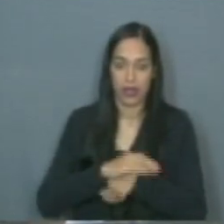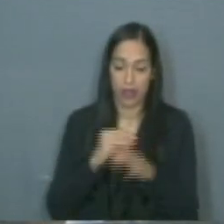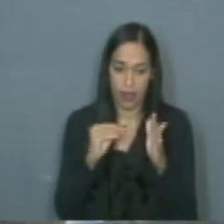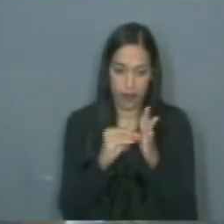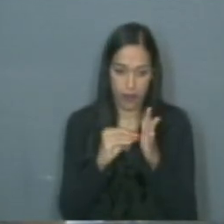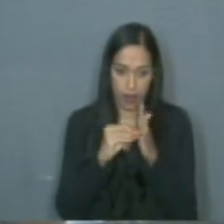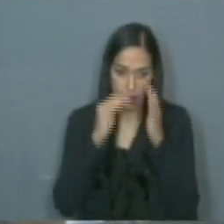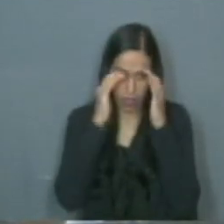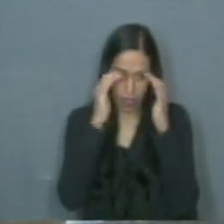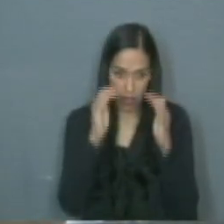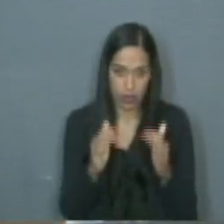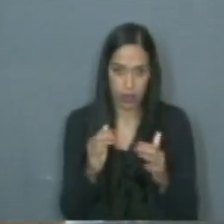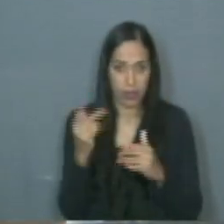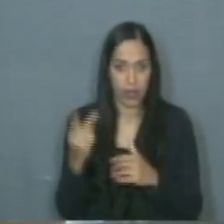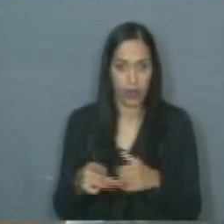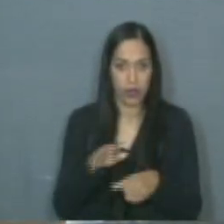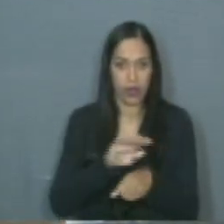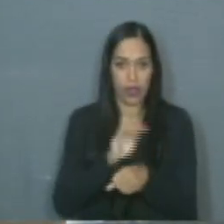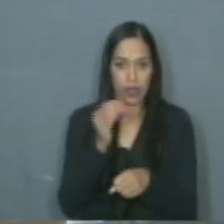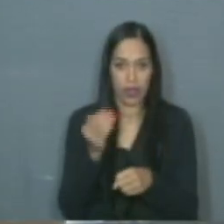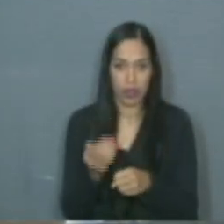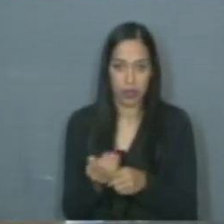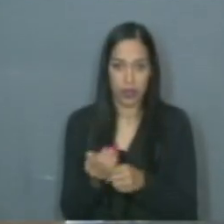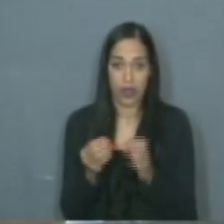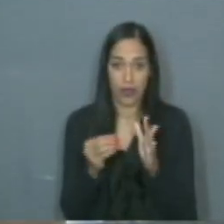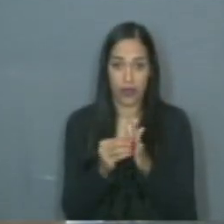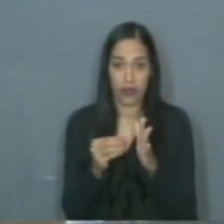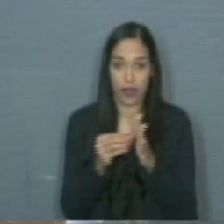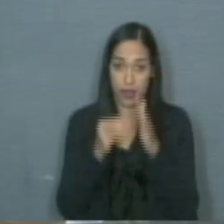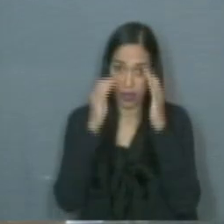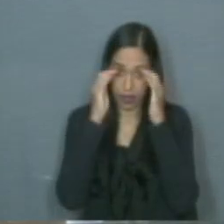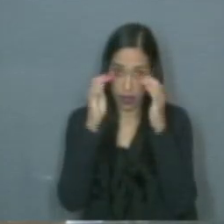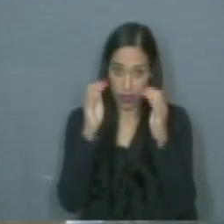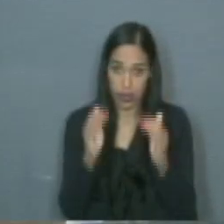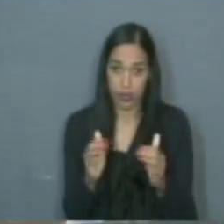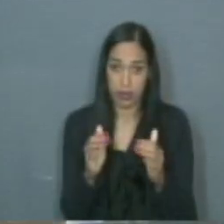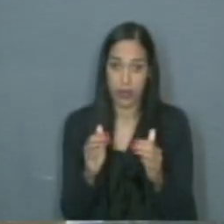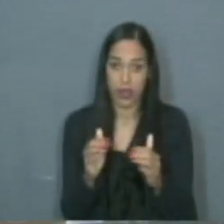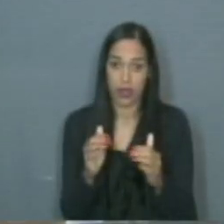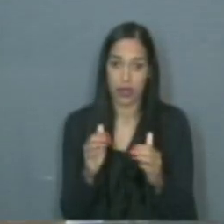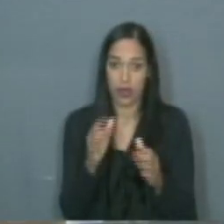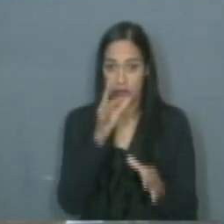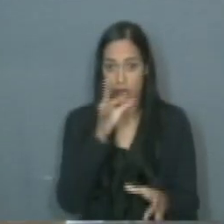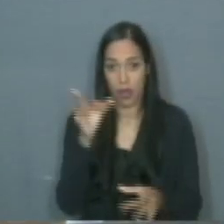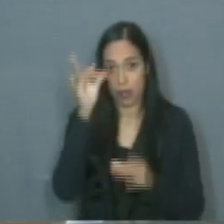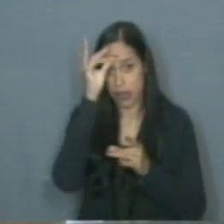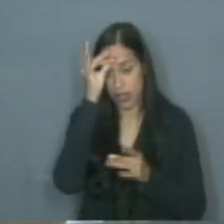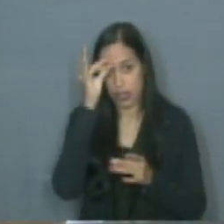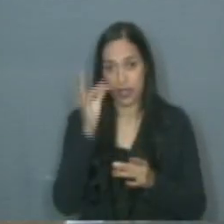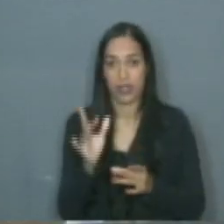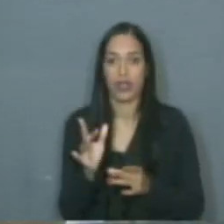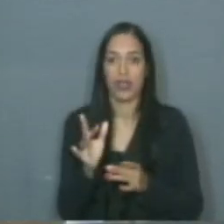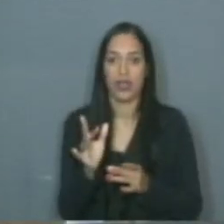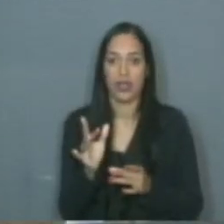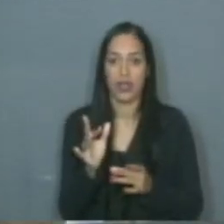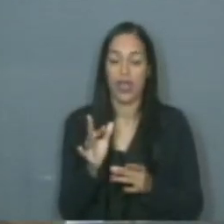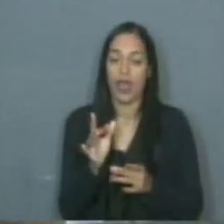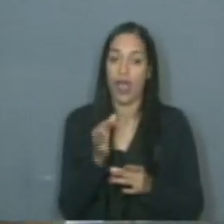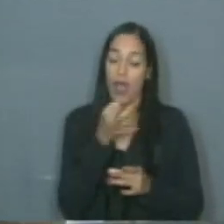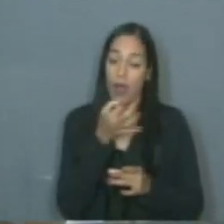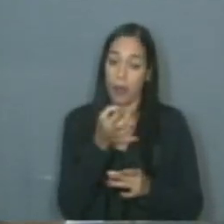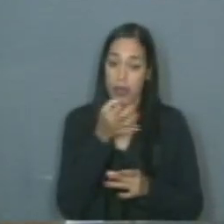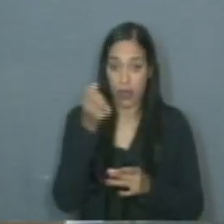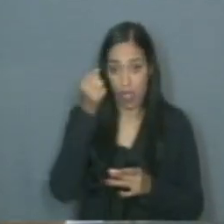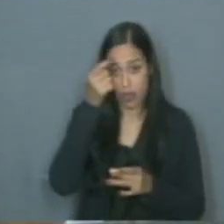falta de respeito a casa. Eu tratei com falta de respeito, como eu disse ali numa parte, a ideologia de alguns vereadores